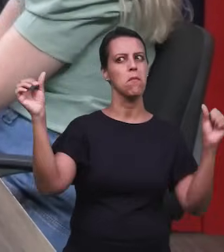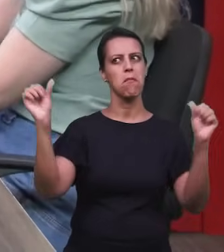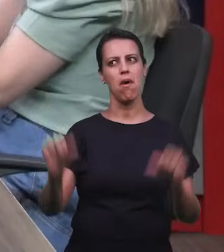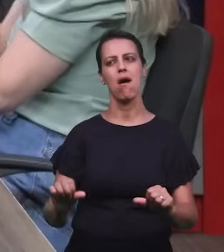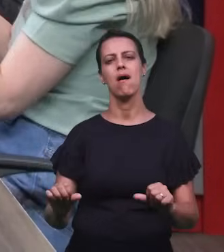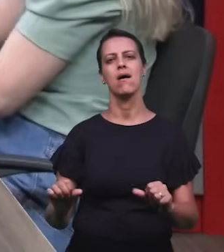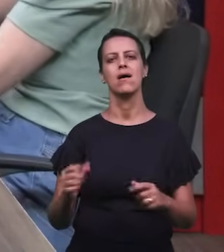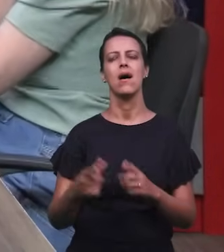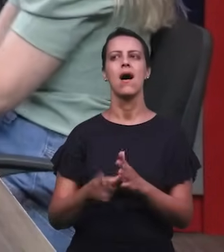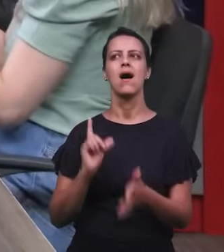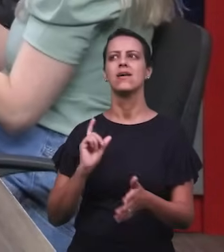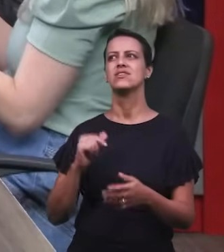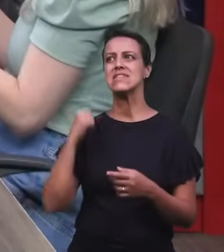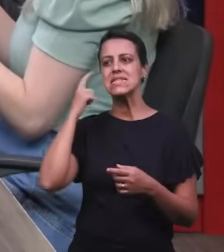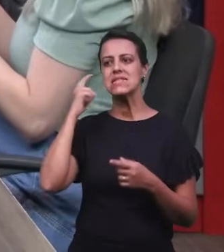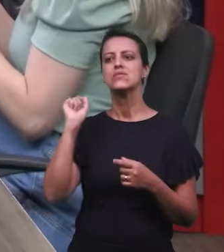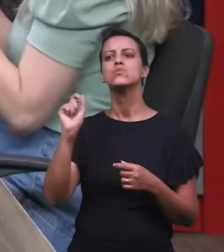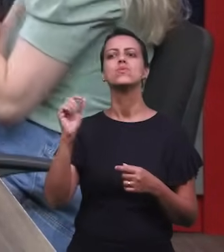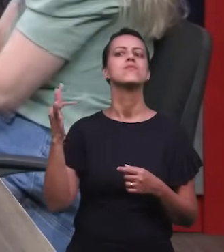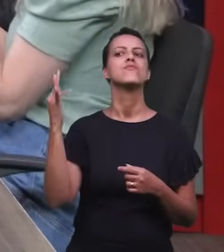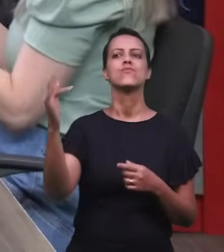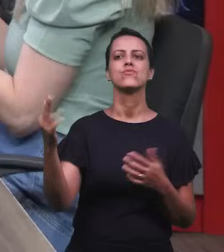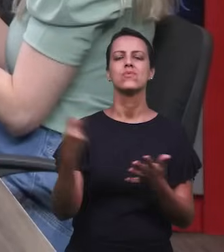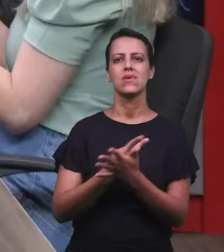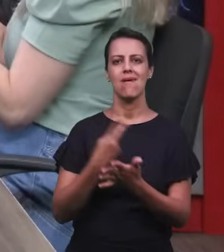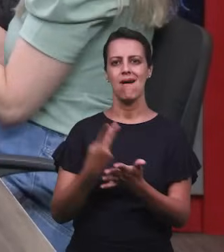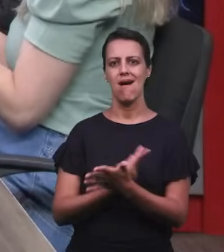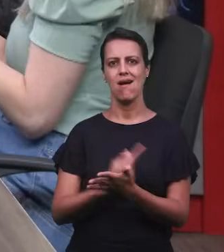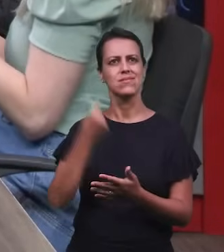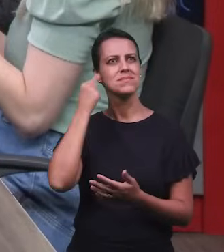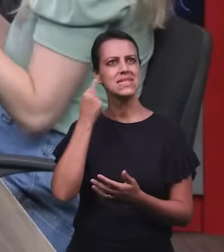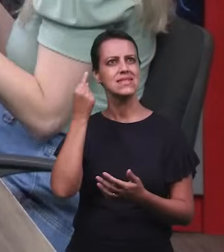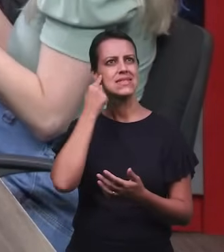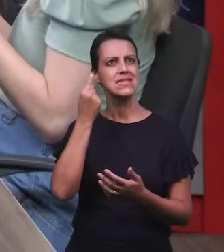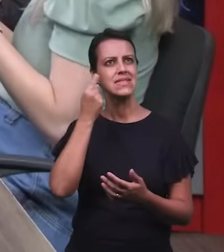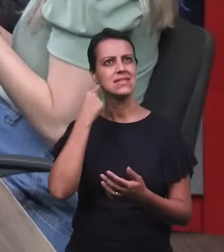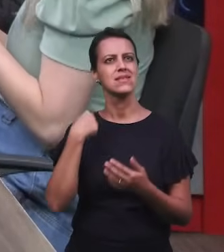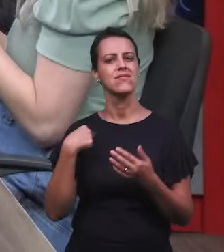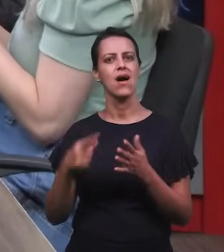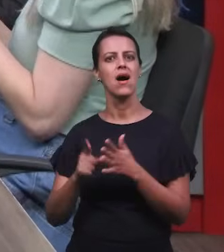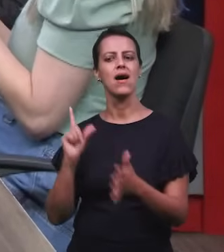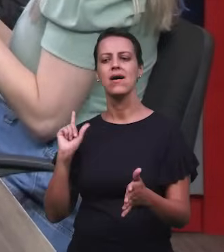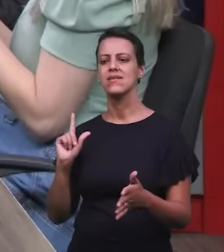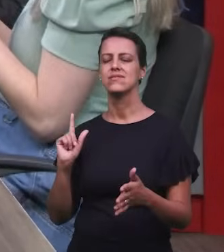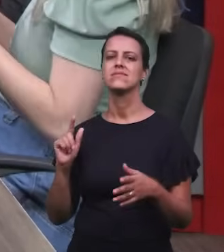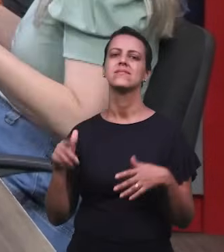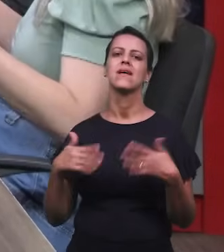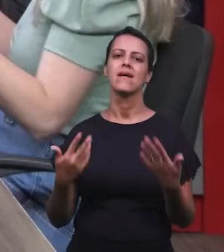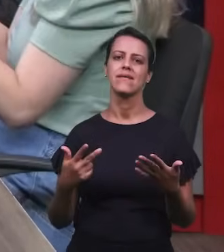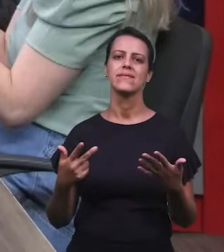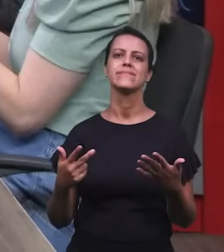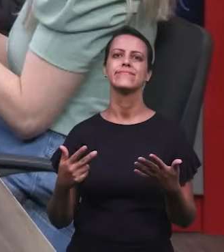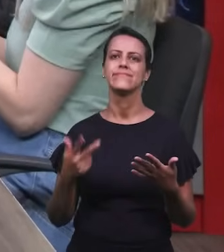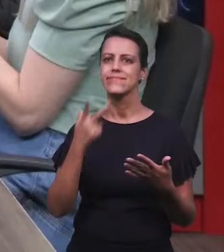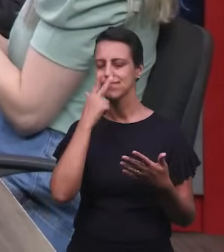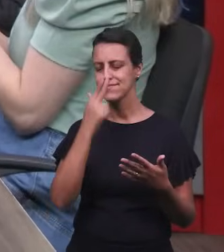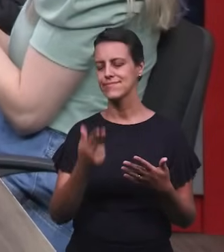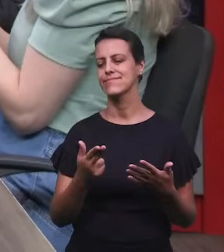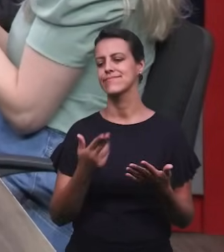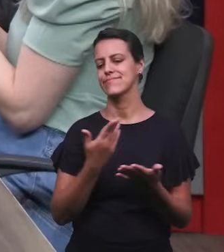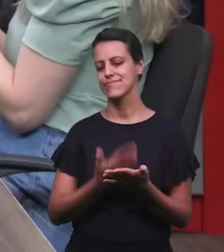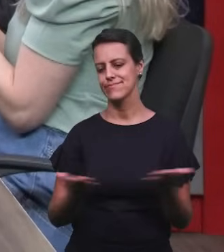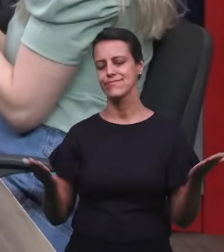sempre antecipar. O que pode dar de errado? O que pode sair de ruim? Deixa eu me antecipar. Então, às vezes, gasta muito tempo